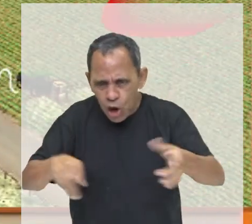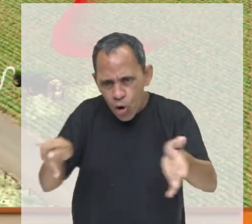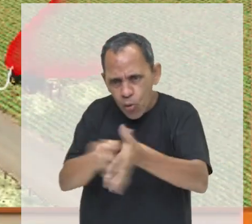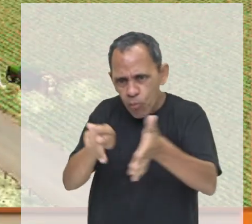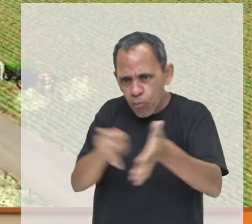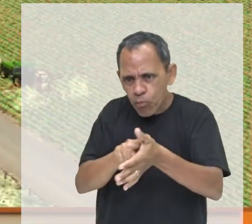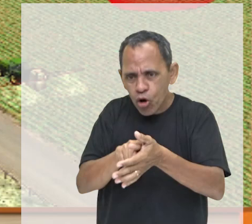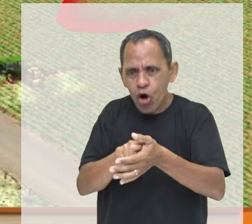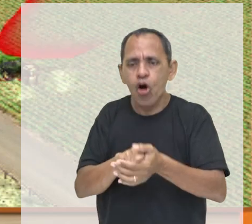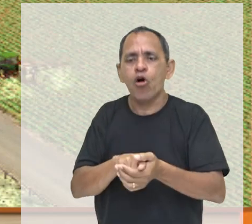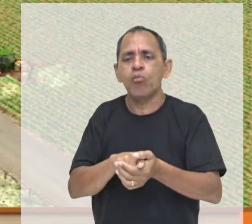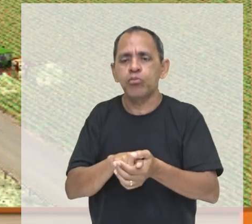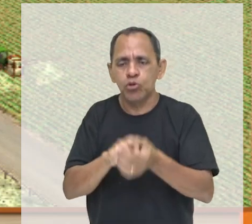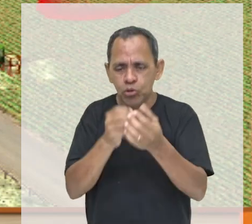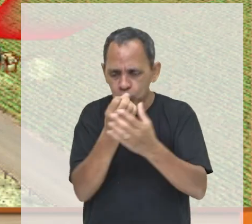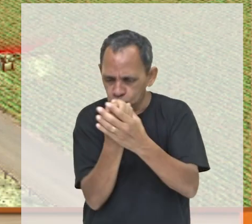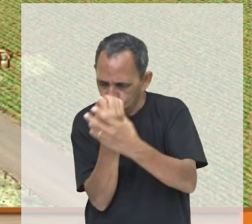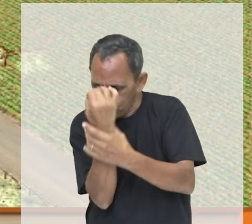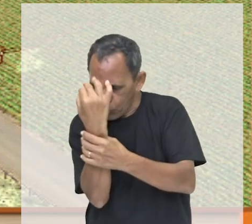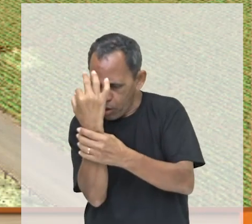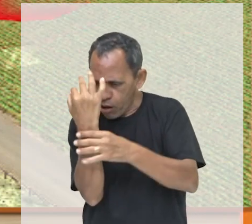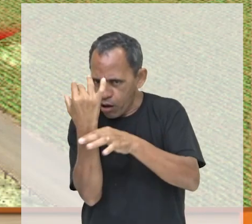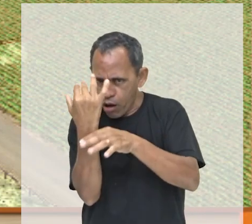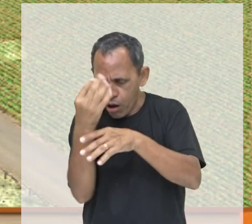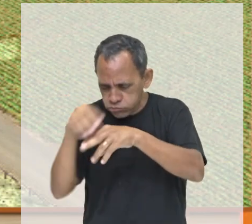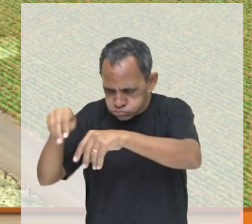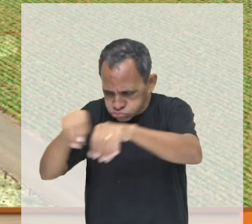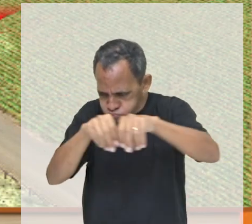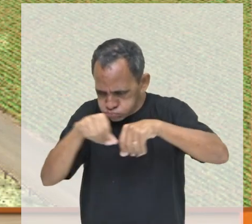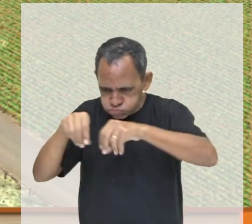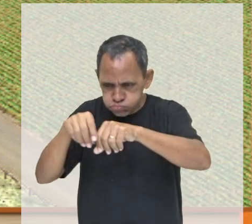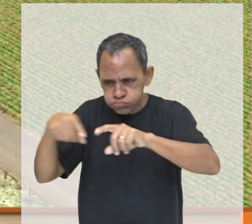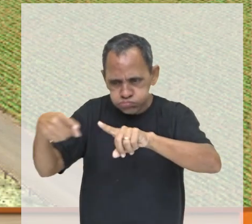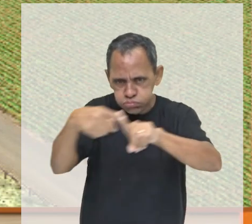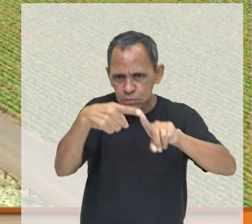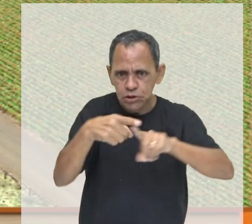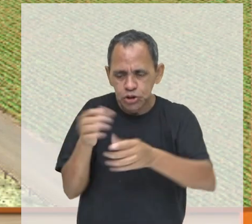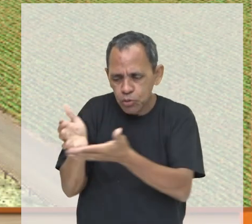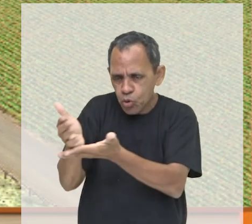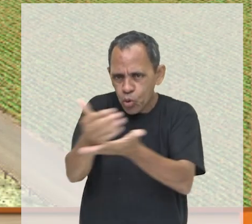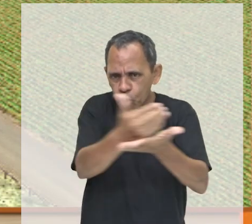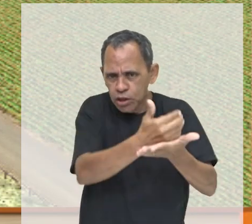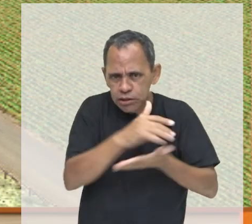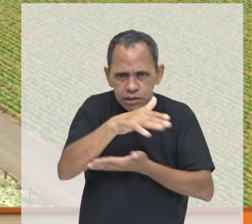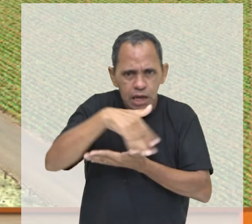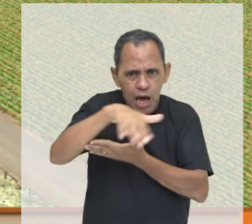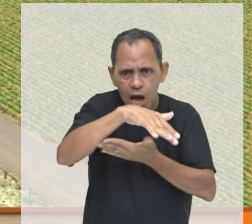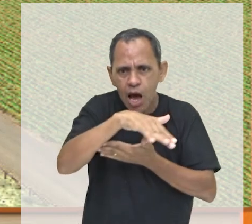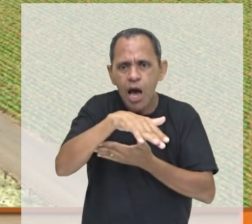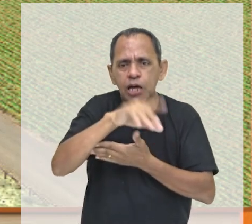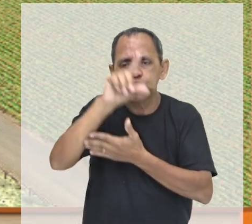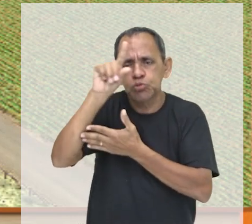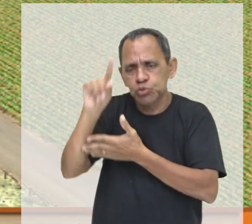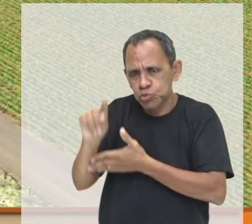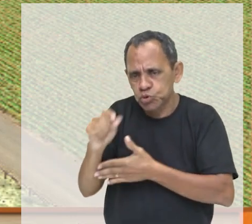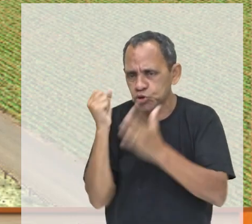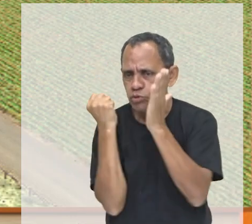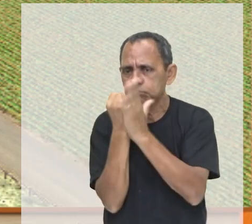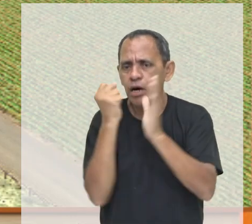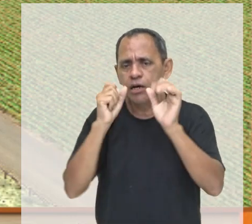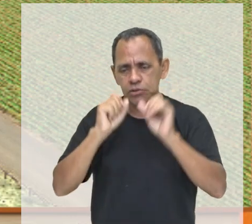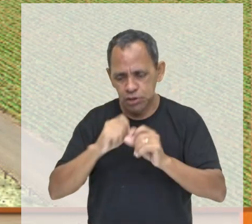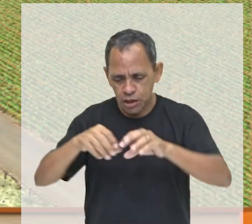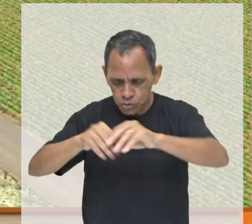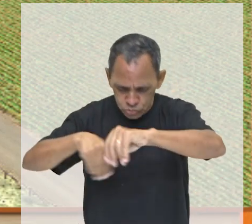ser ajustado, dependendo aí do tipo de colheita, de uma determinada área, reduzindo impactos, gente, sobre